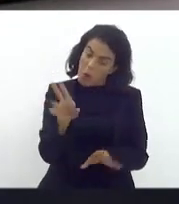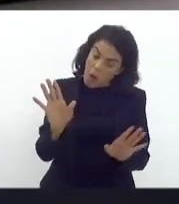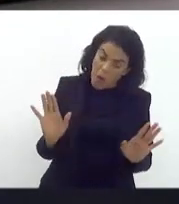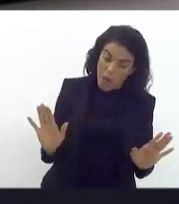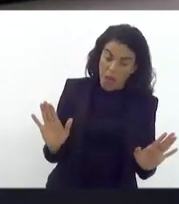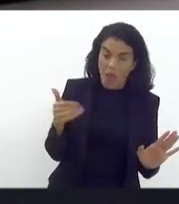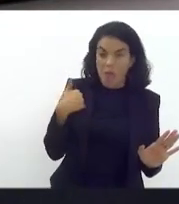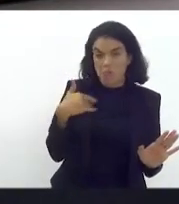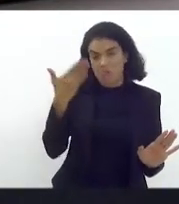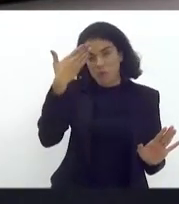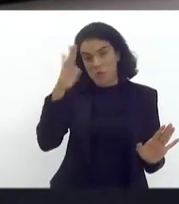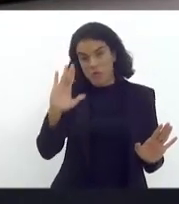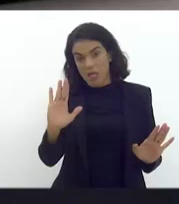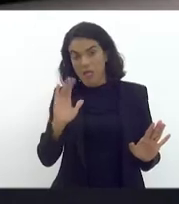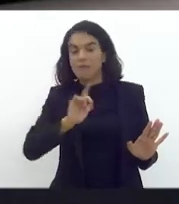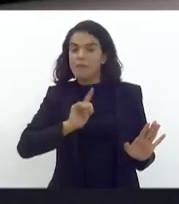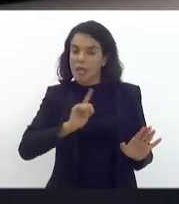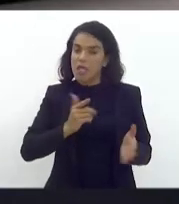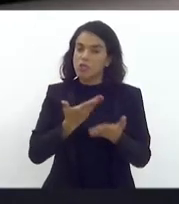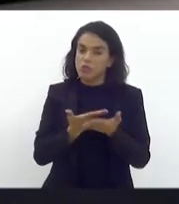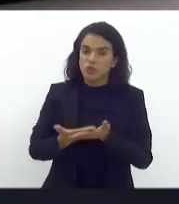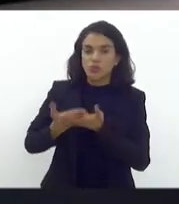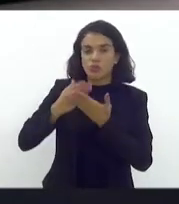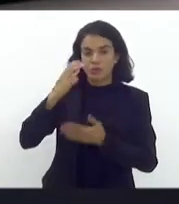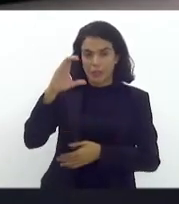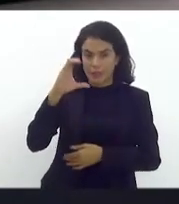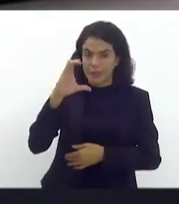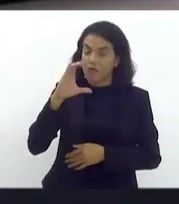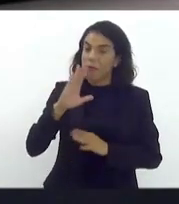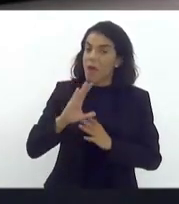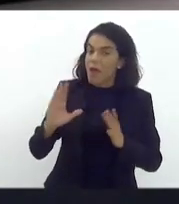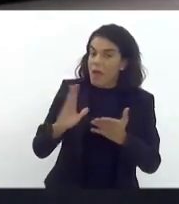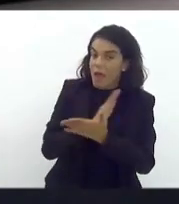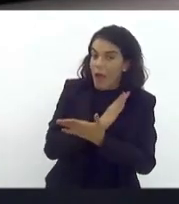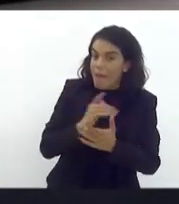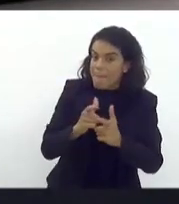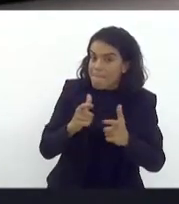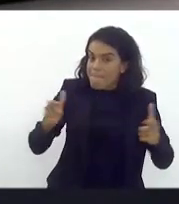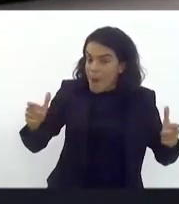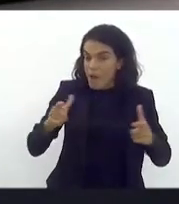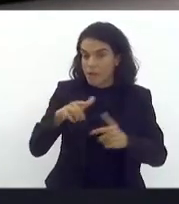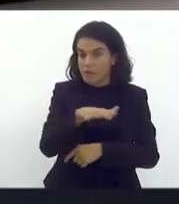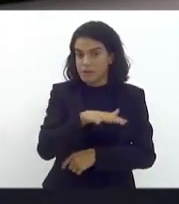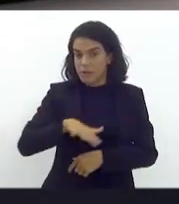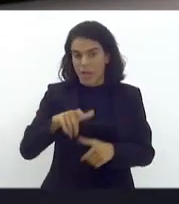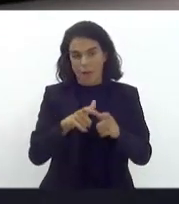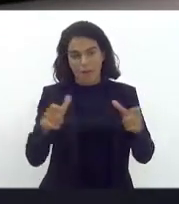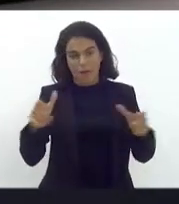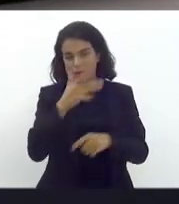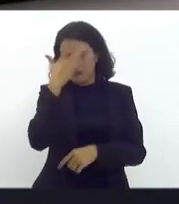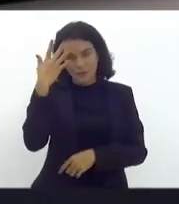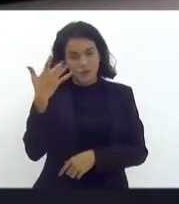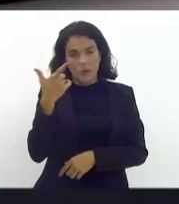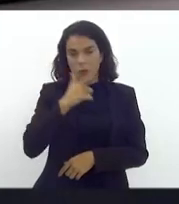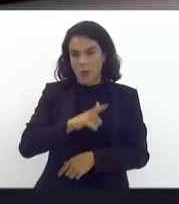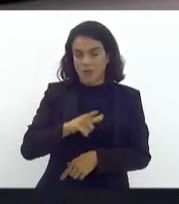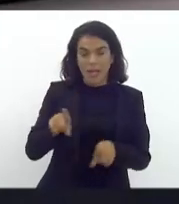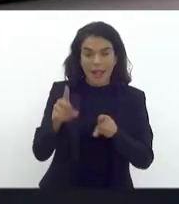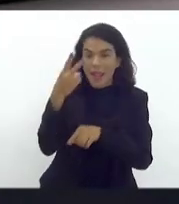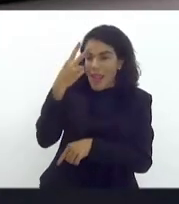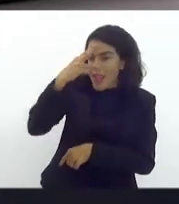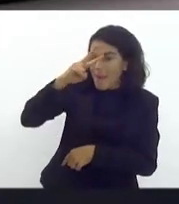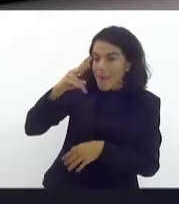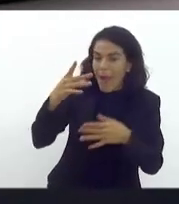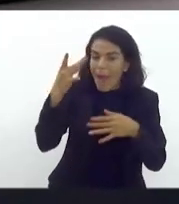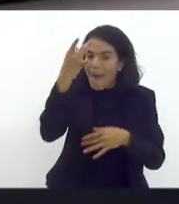daí já existem estudos científico sobre isso mas na maioria dos casos todas as pessoas têm essa dificuldade de reconhecer